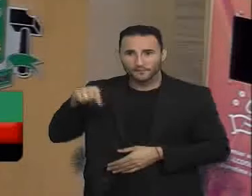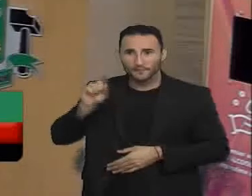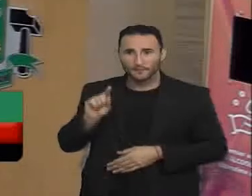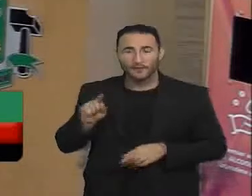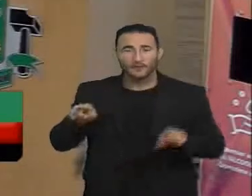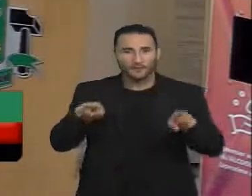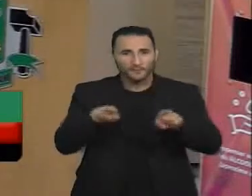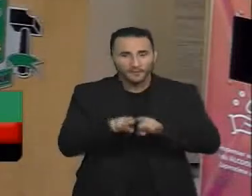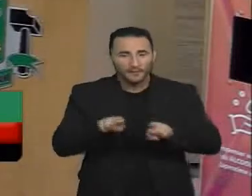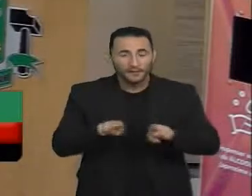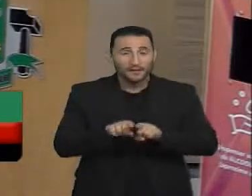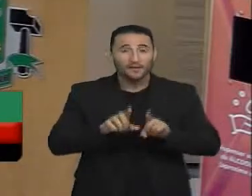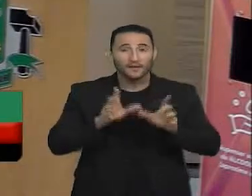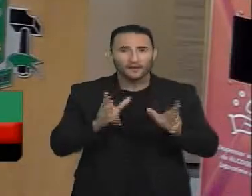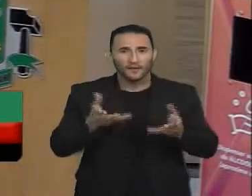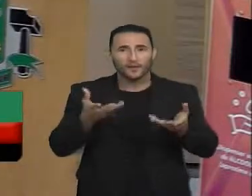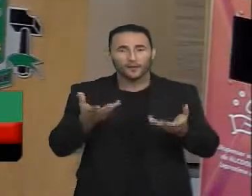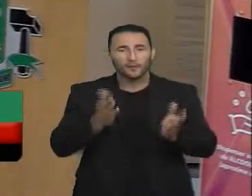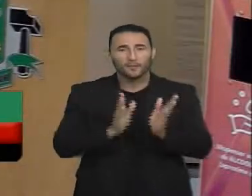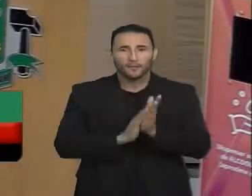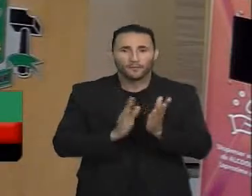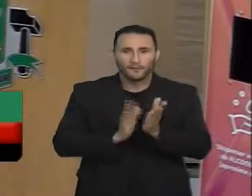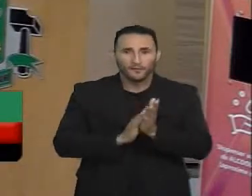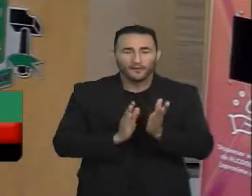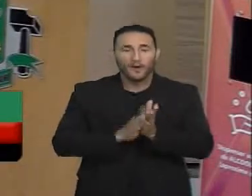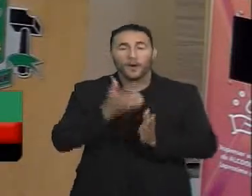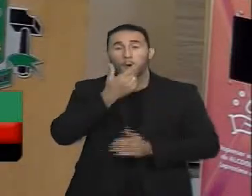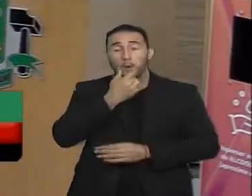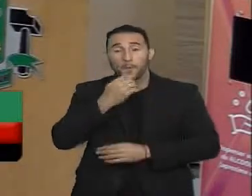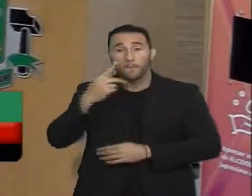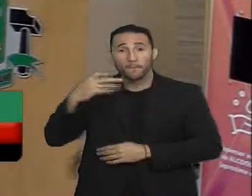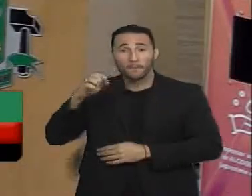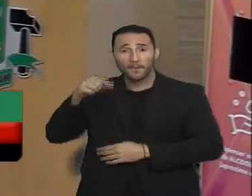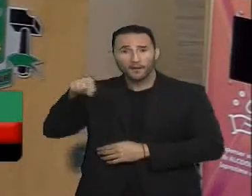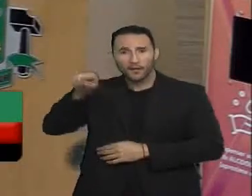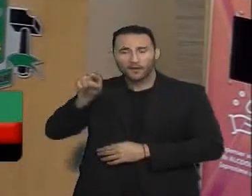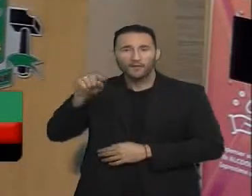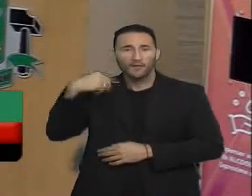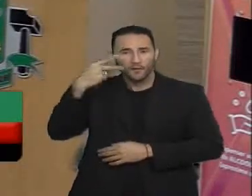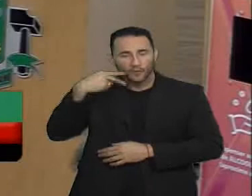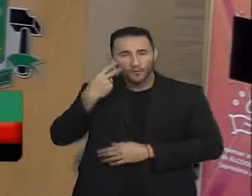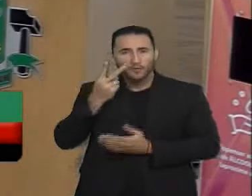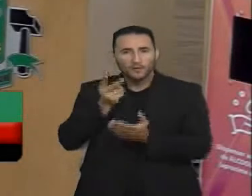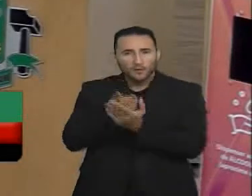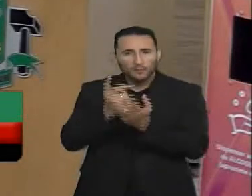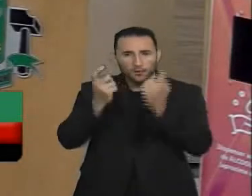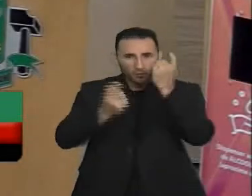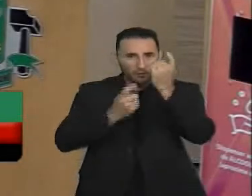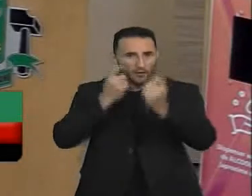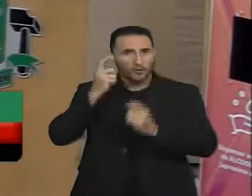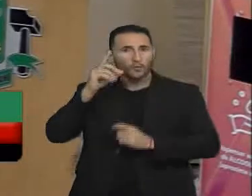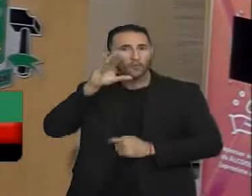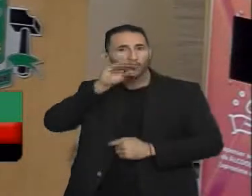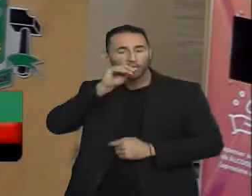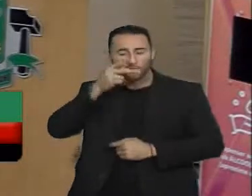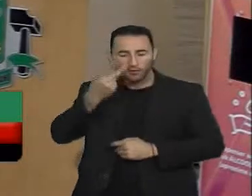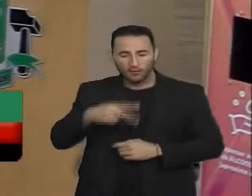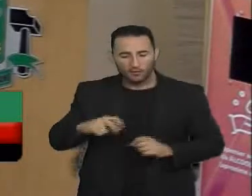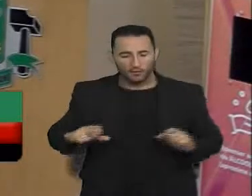também, senhores vereadores, quero fazer uma saudação aqui ao meu amigo Pelé, que ele sempre preocupado com os servidores aqui dessa